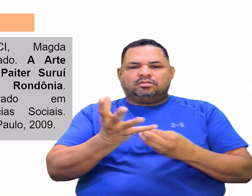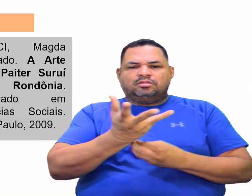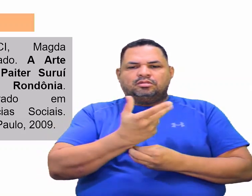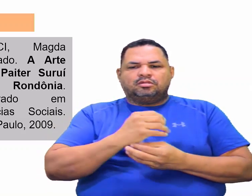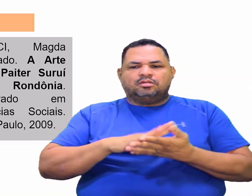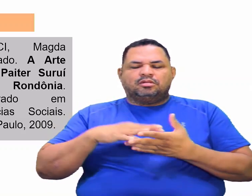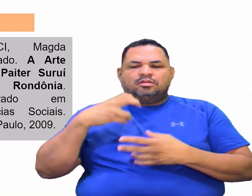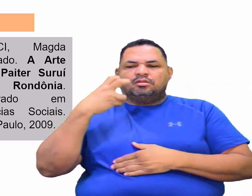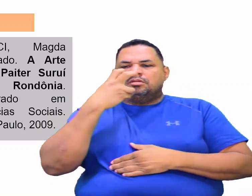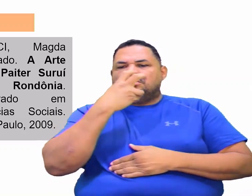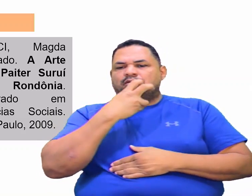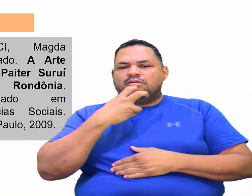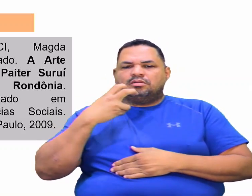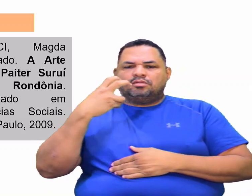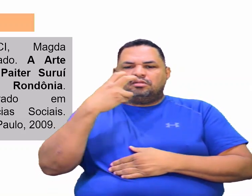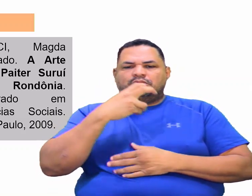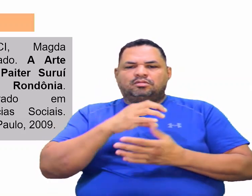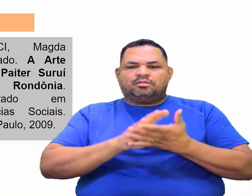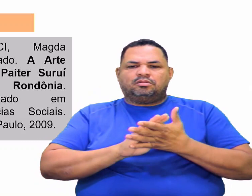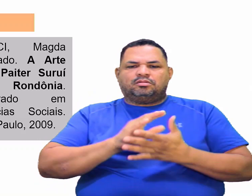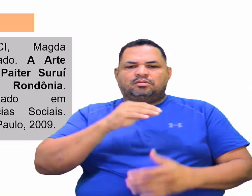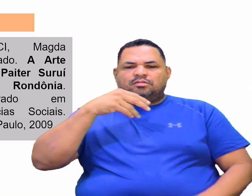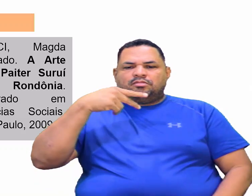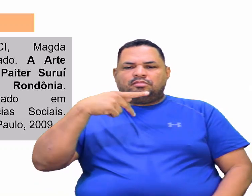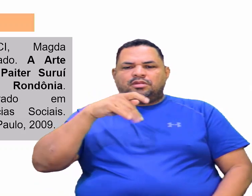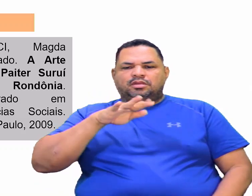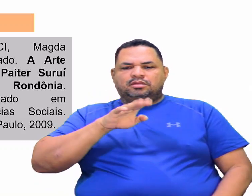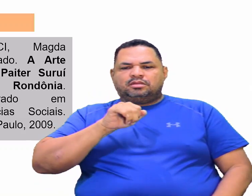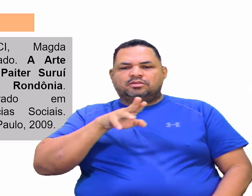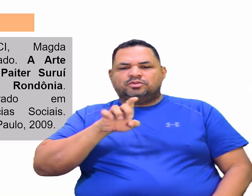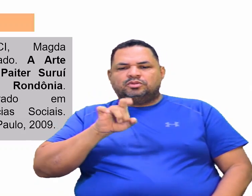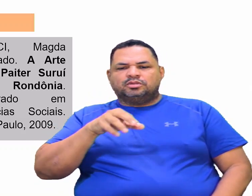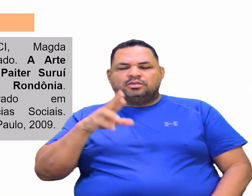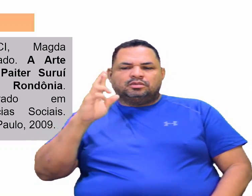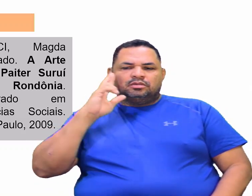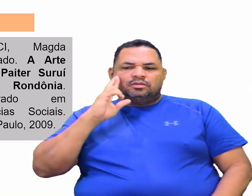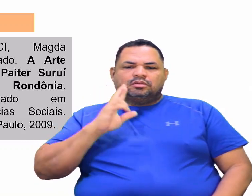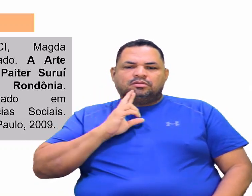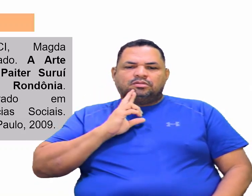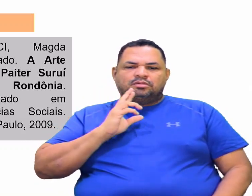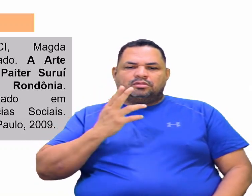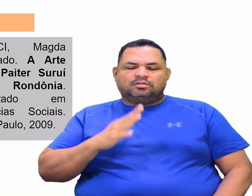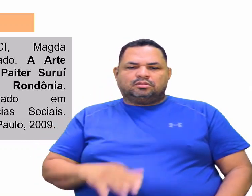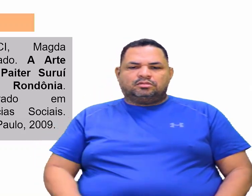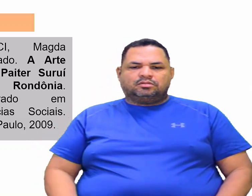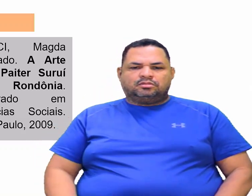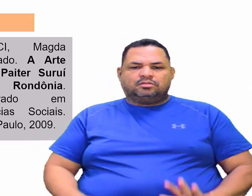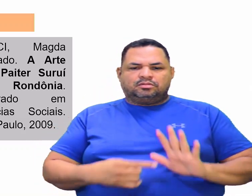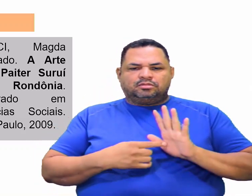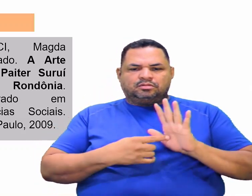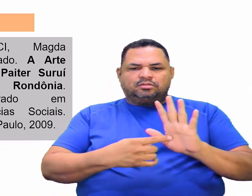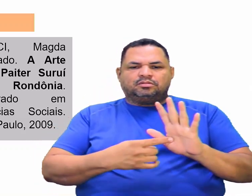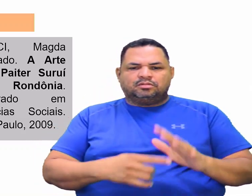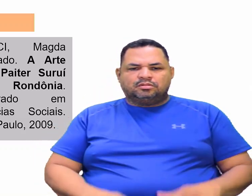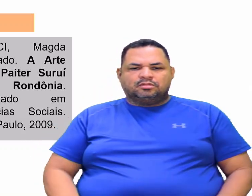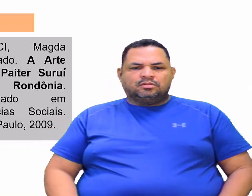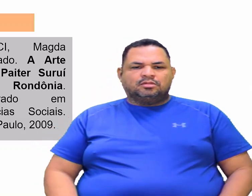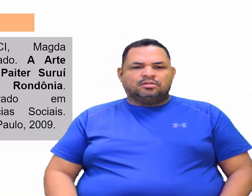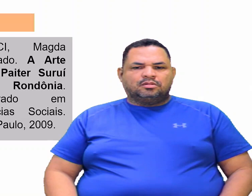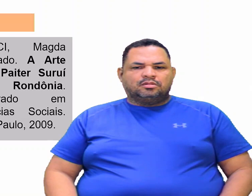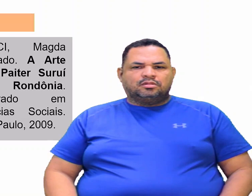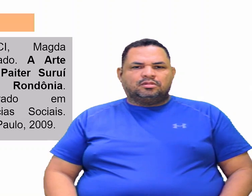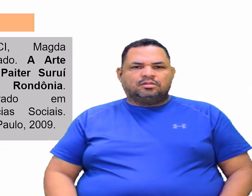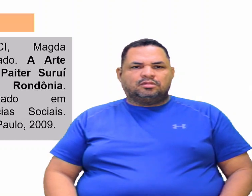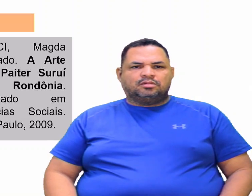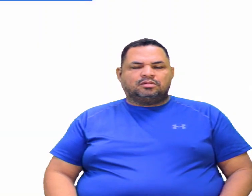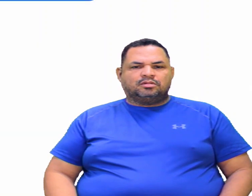oral pait surui de de Rondônia é o que tá aqui apresentado aqui para nós vamos